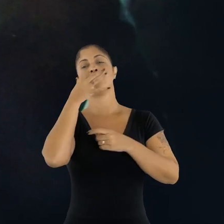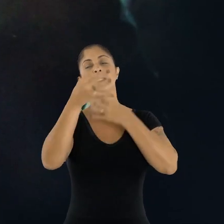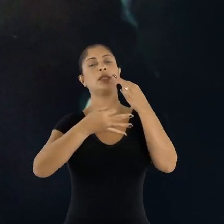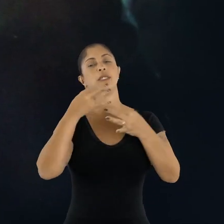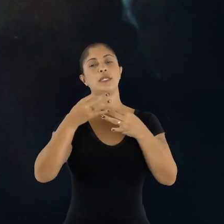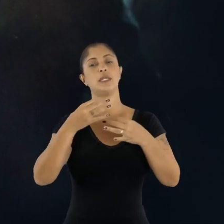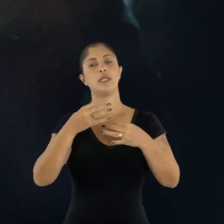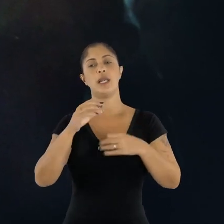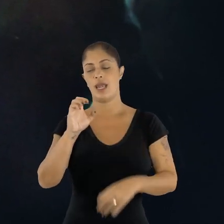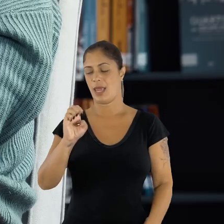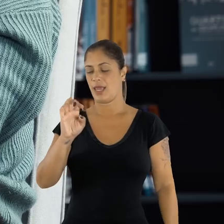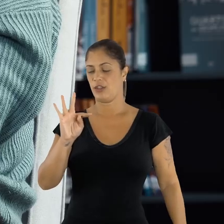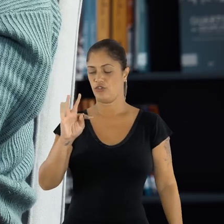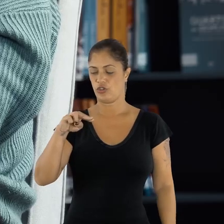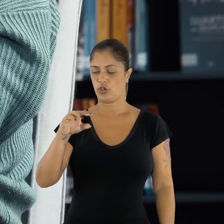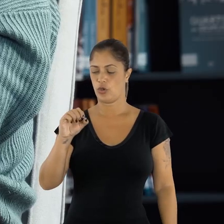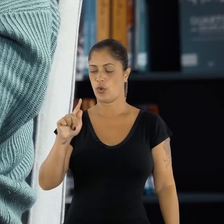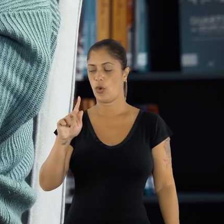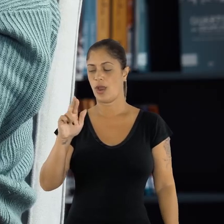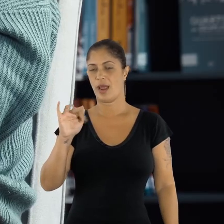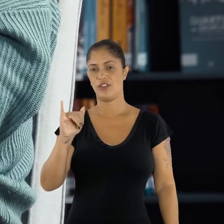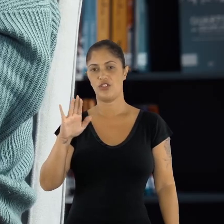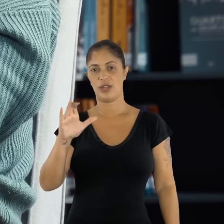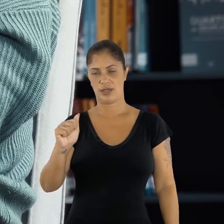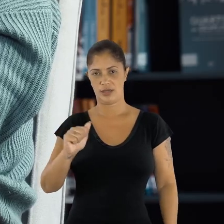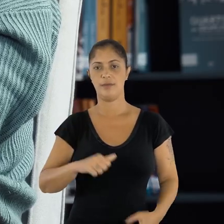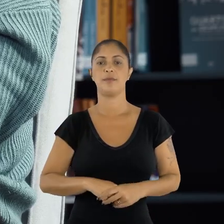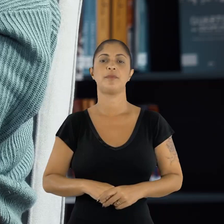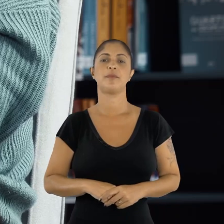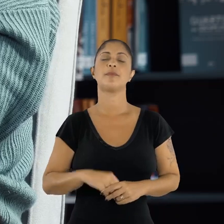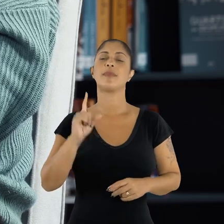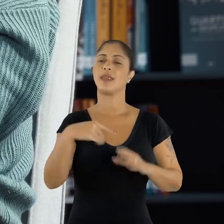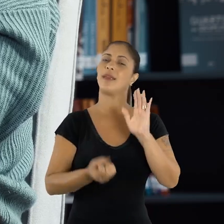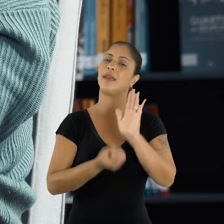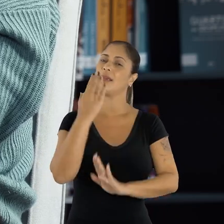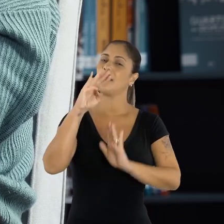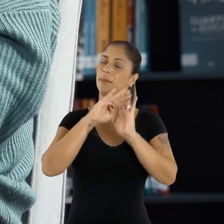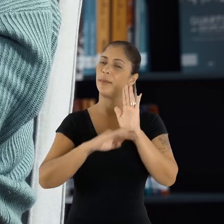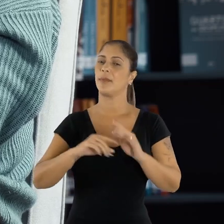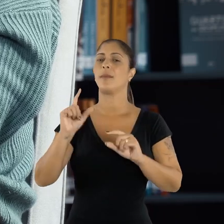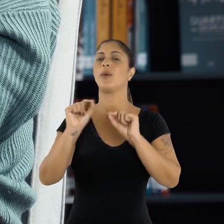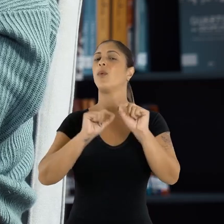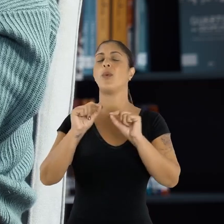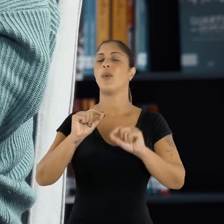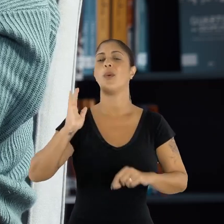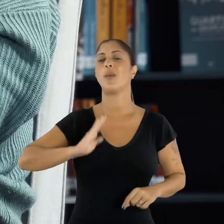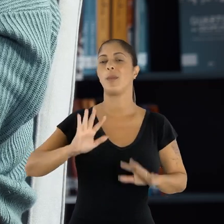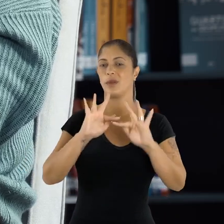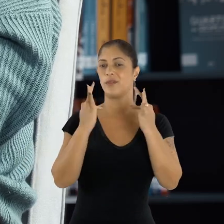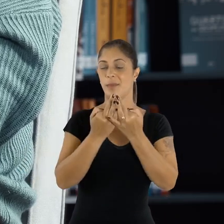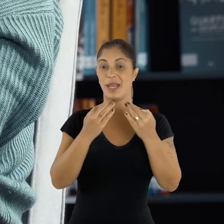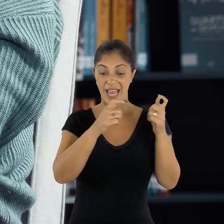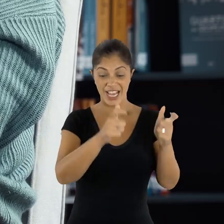mais, digamos assim, tecnocrática. Pedro. Né, na maneira de constituir o programa Bolsa Família.